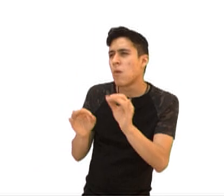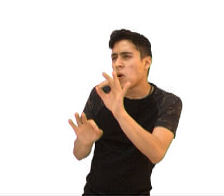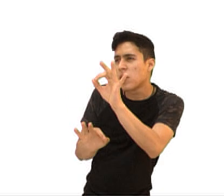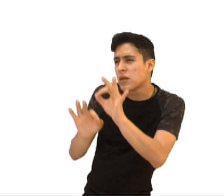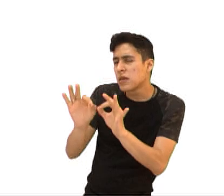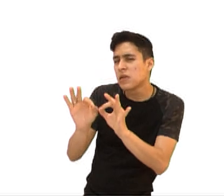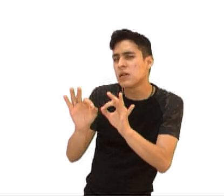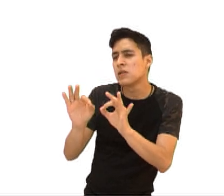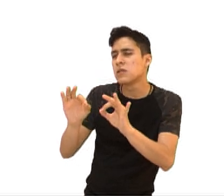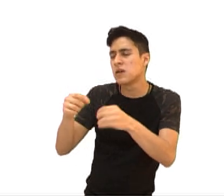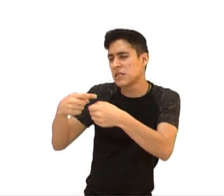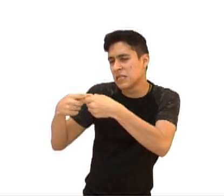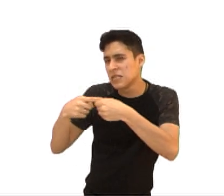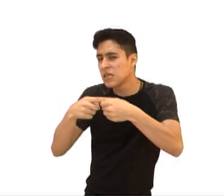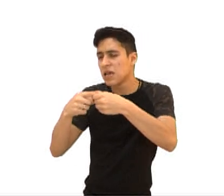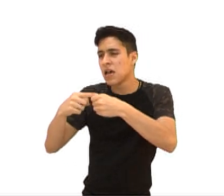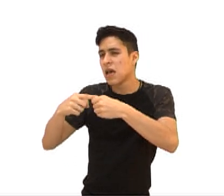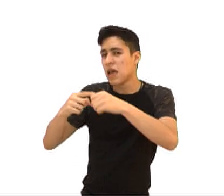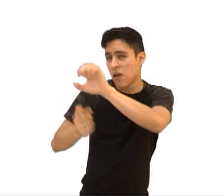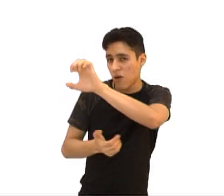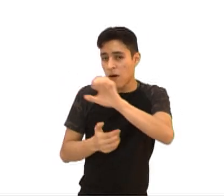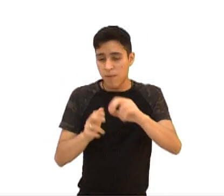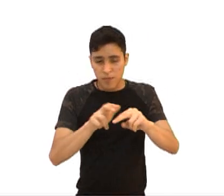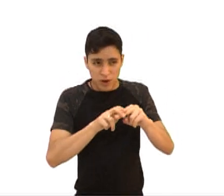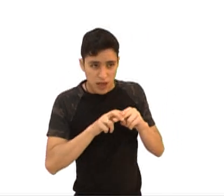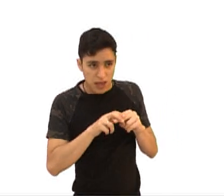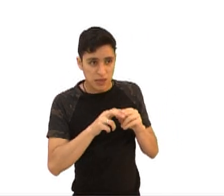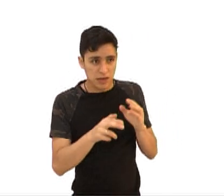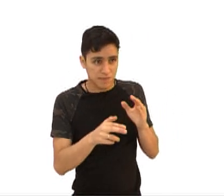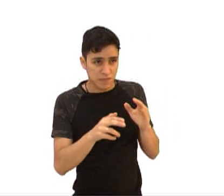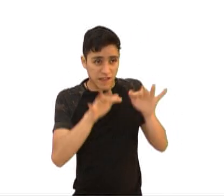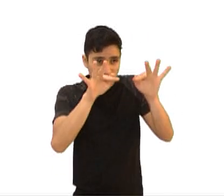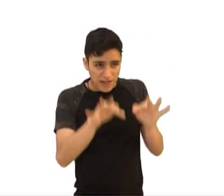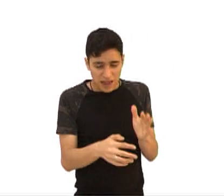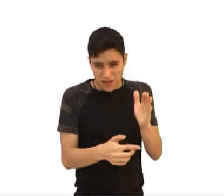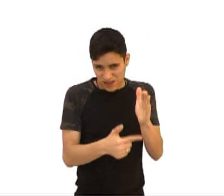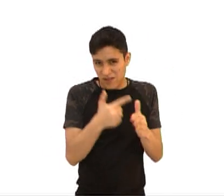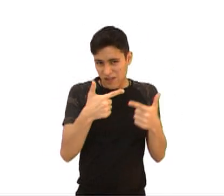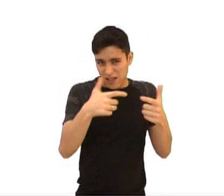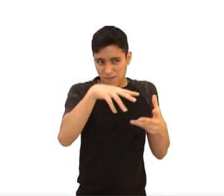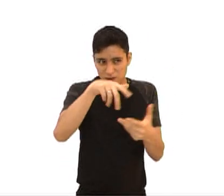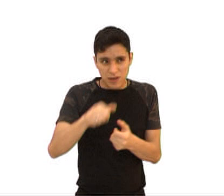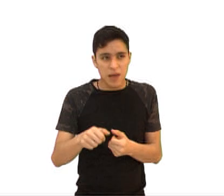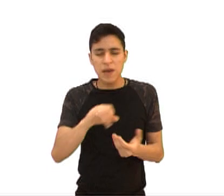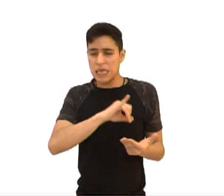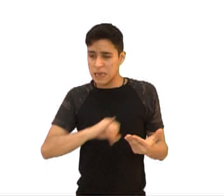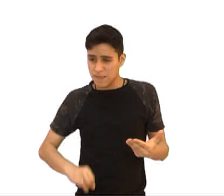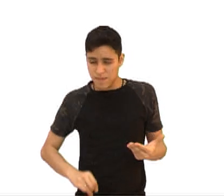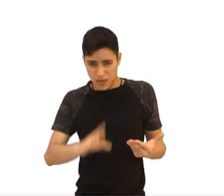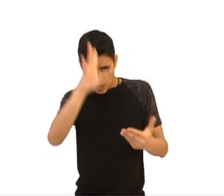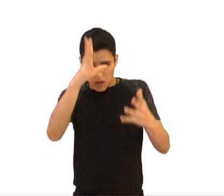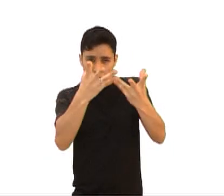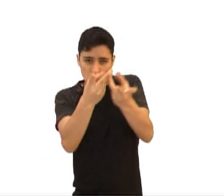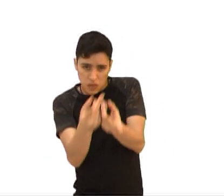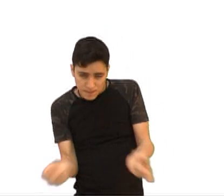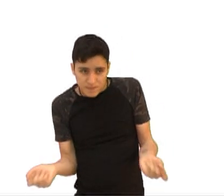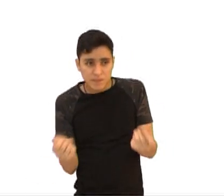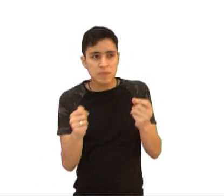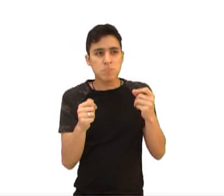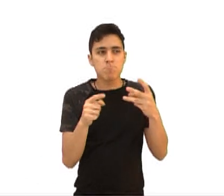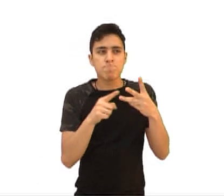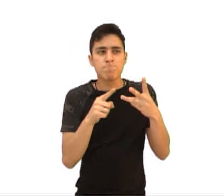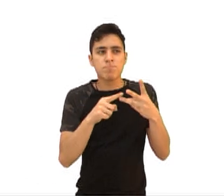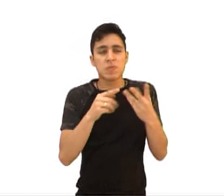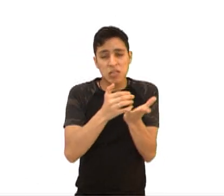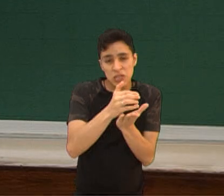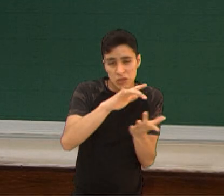partir do fim da Segunda Guerra Mundial, letra A, do declínio do Império Romano, letra B, do início da globalização, letra C, ou